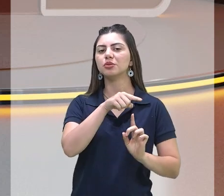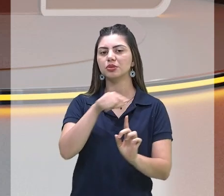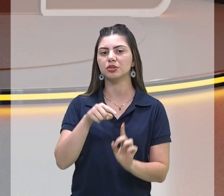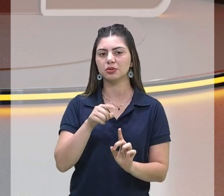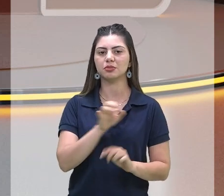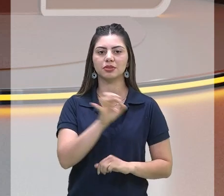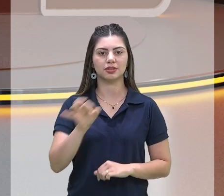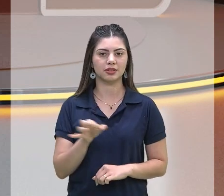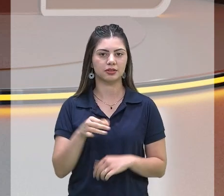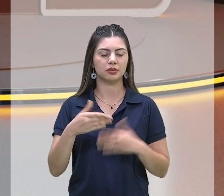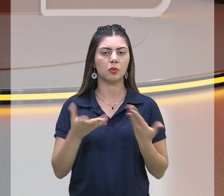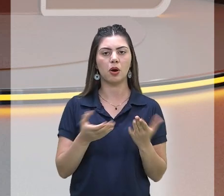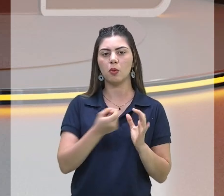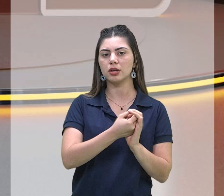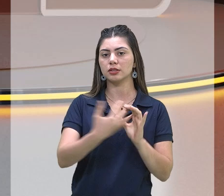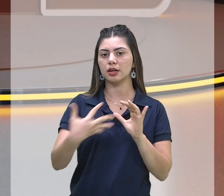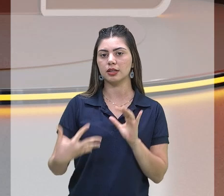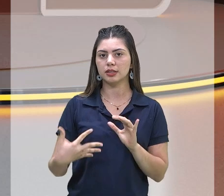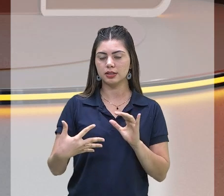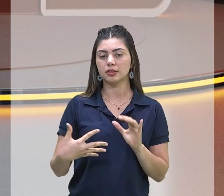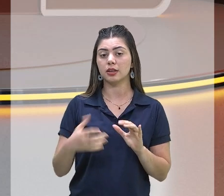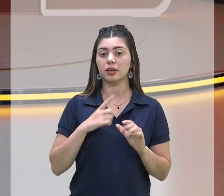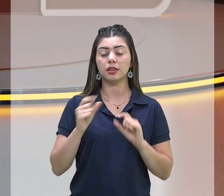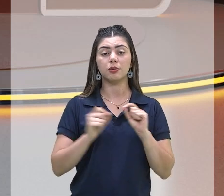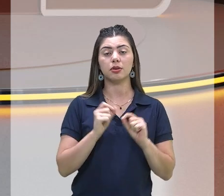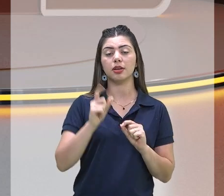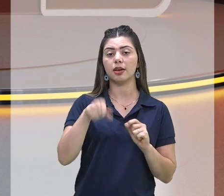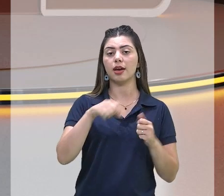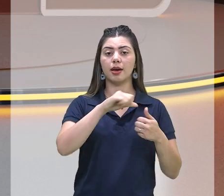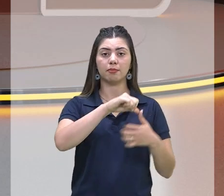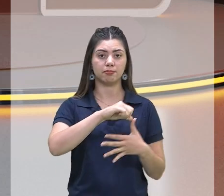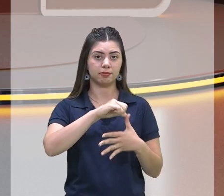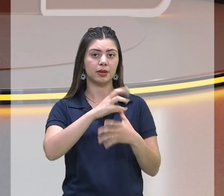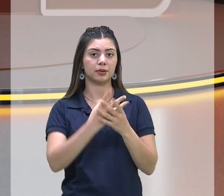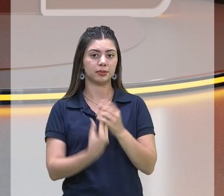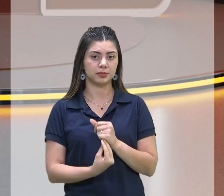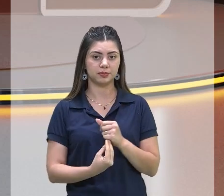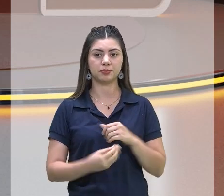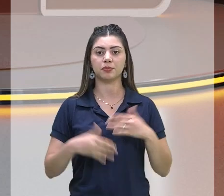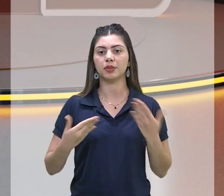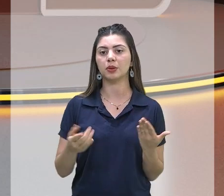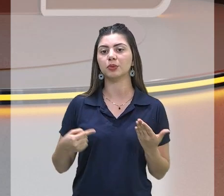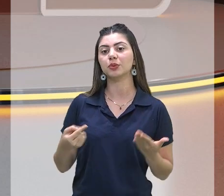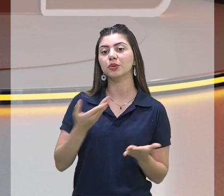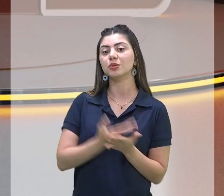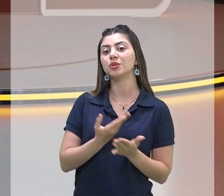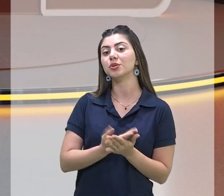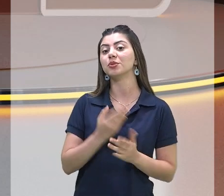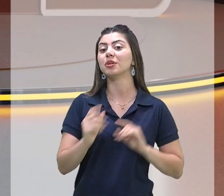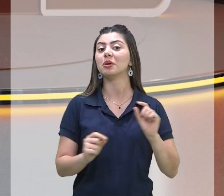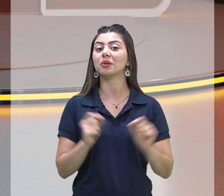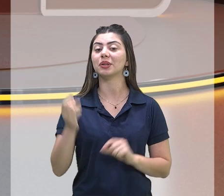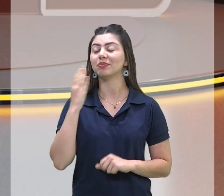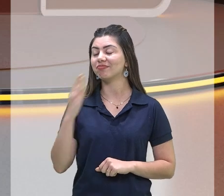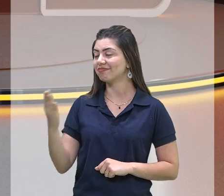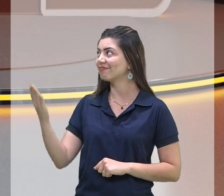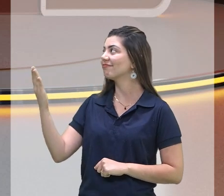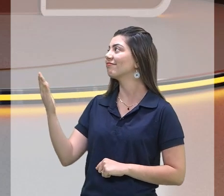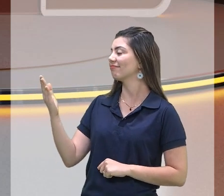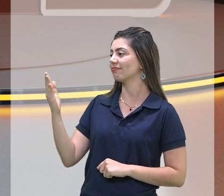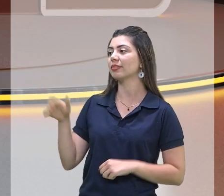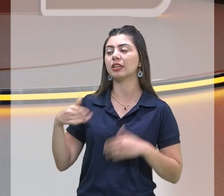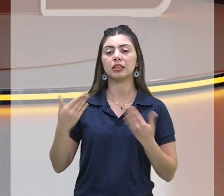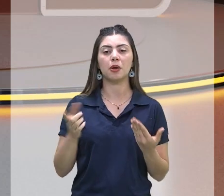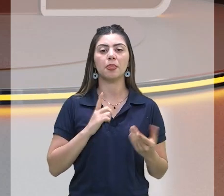principais características do Mercosul, gente. Nós vamos estudar que o Mercosul, ele tem